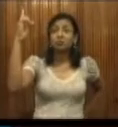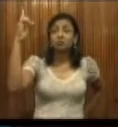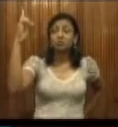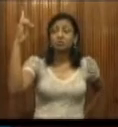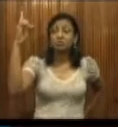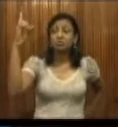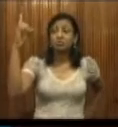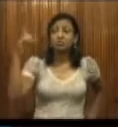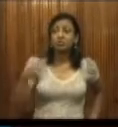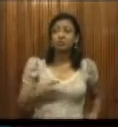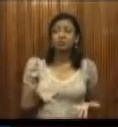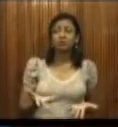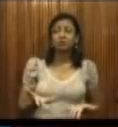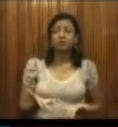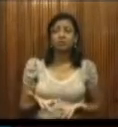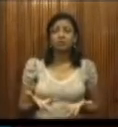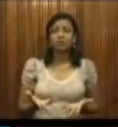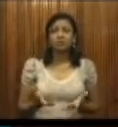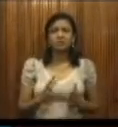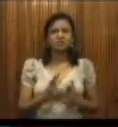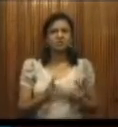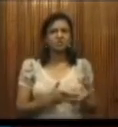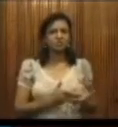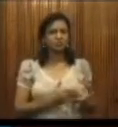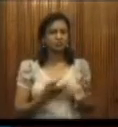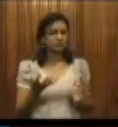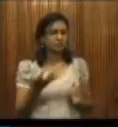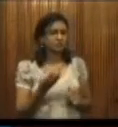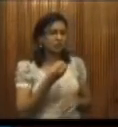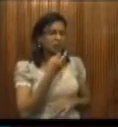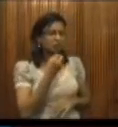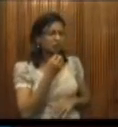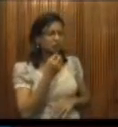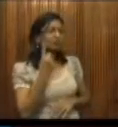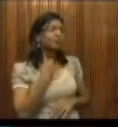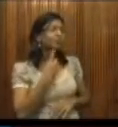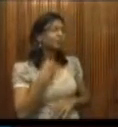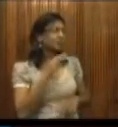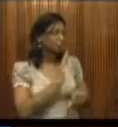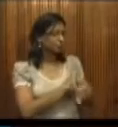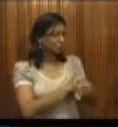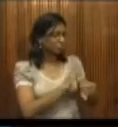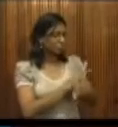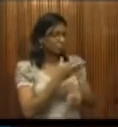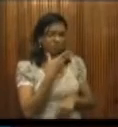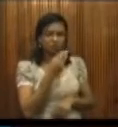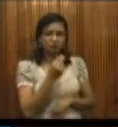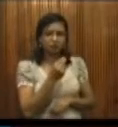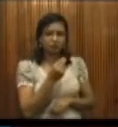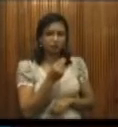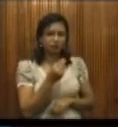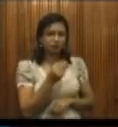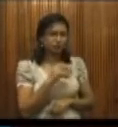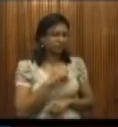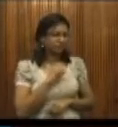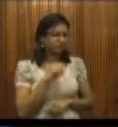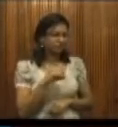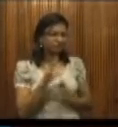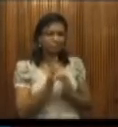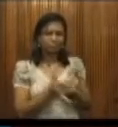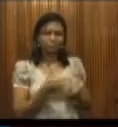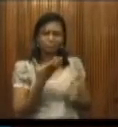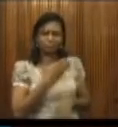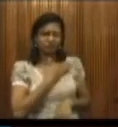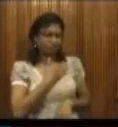que Jesus não tinha boa vontade para com aquele homem? Será que Jesus não simpatizou com aquele homem? Eu tinha